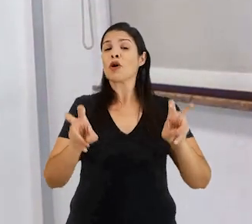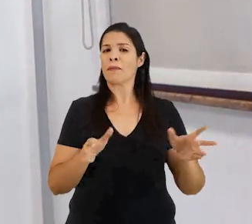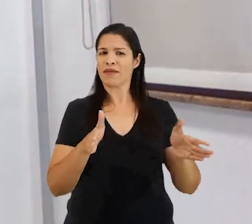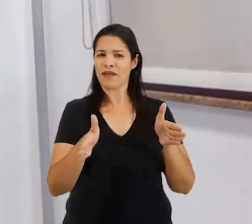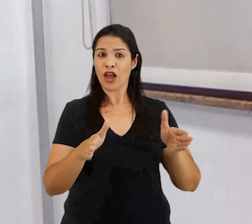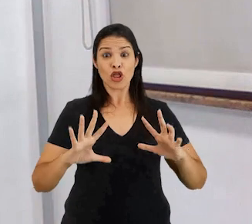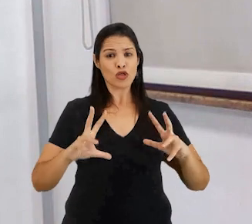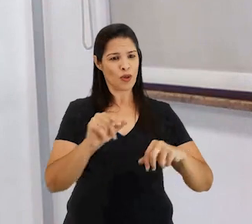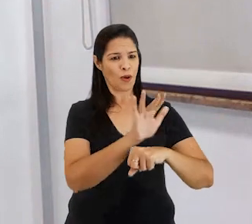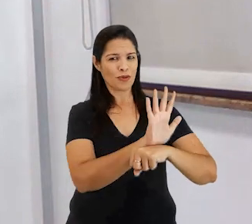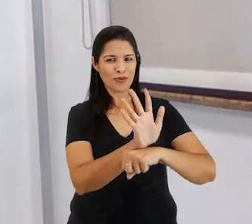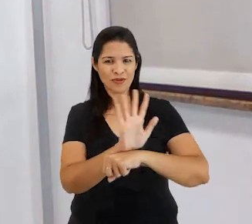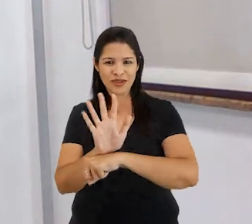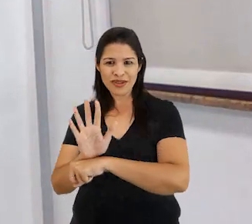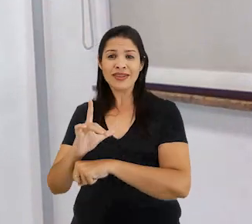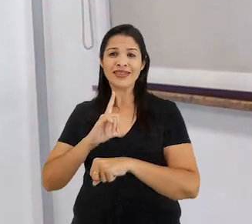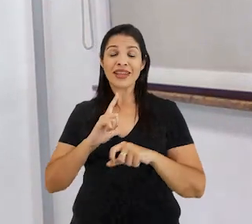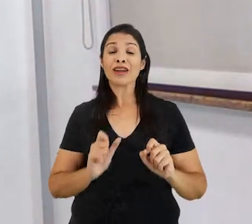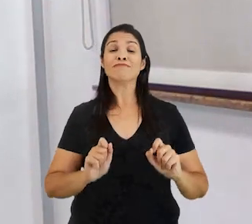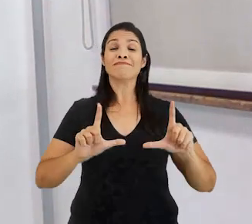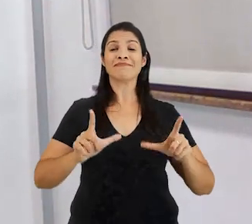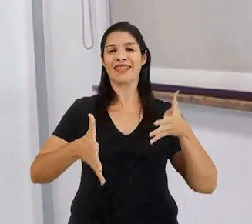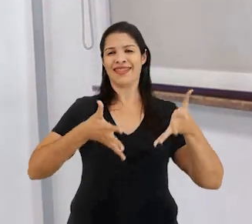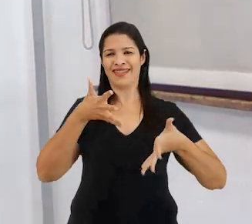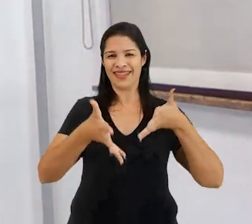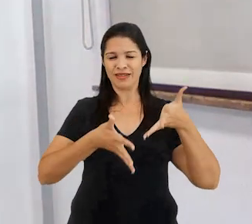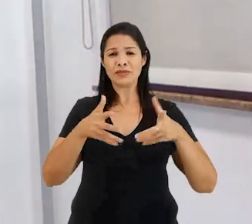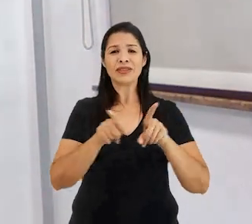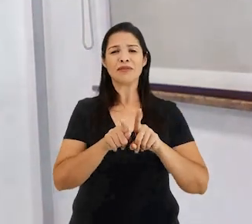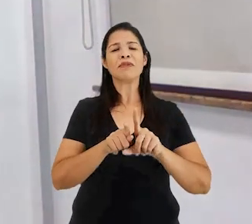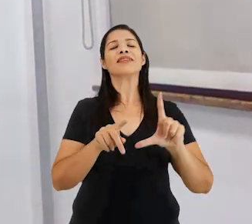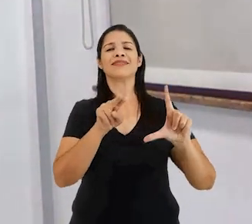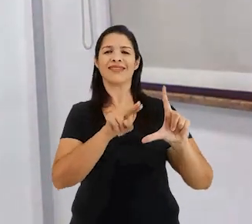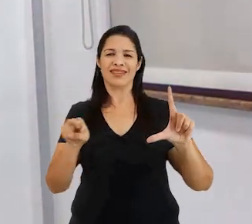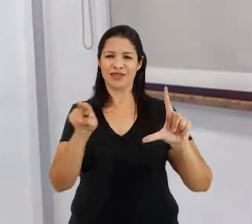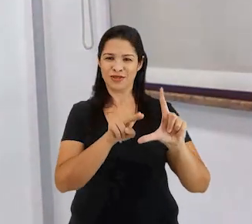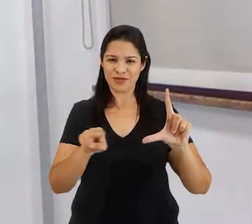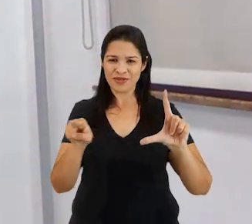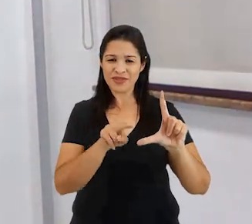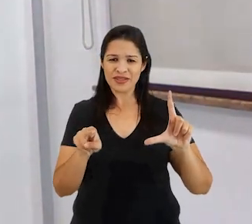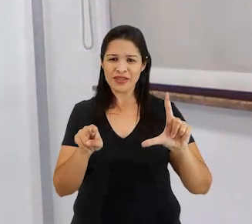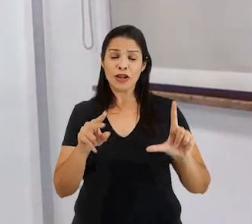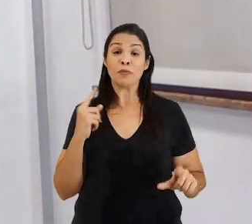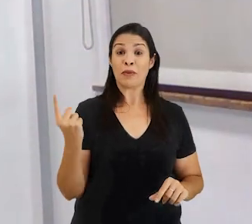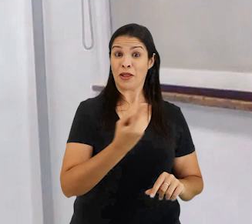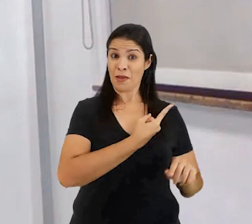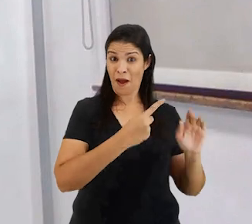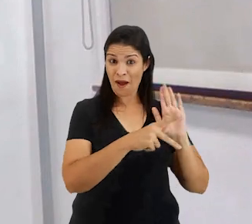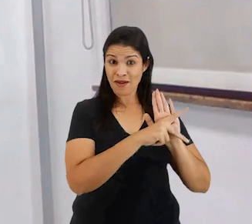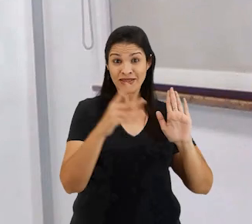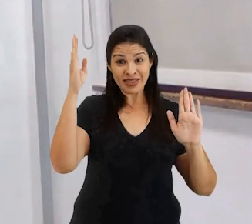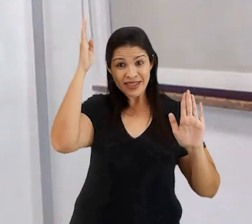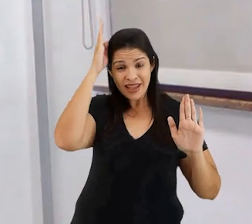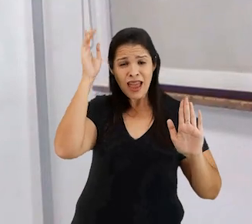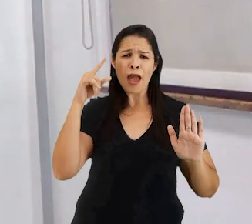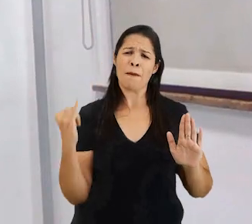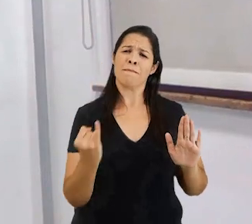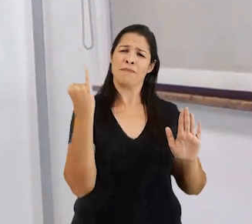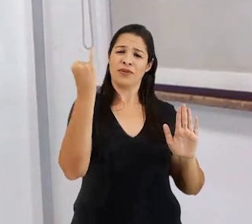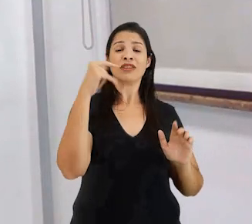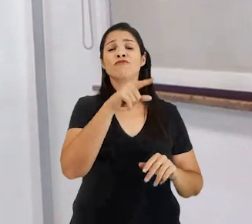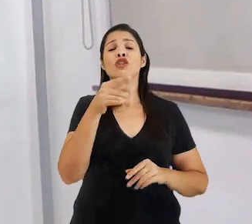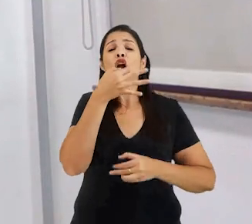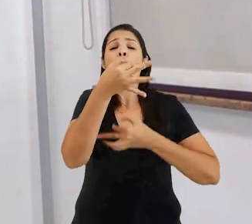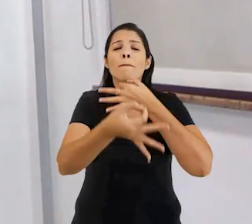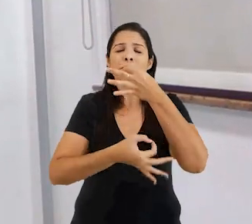os vídeos da série contam com janela de Libras e legenda. Para nós, é muito importante contar com as opiniões do nosso